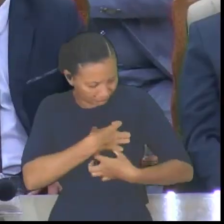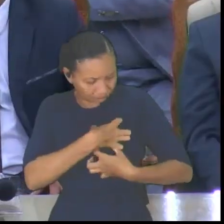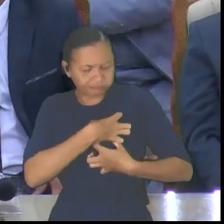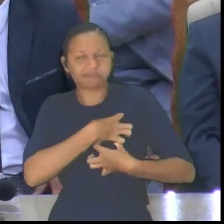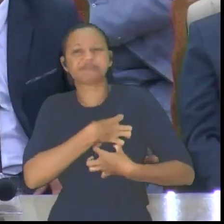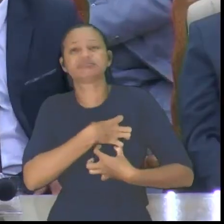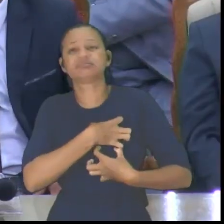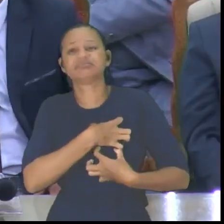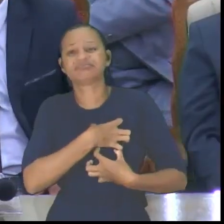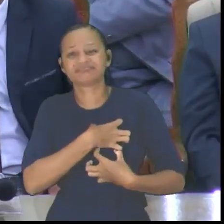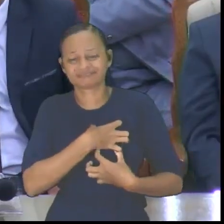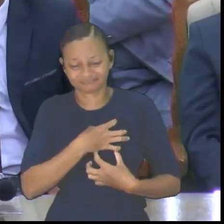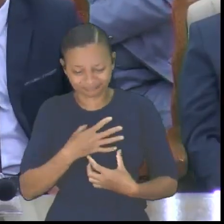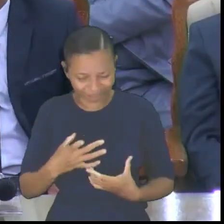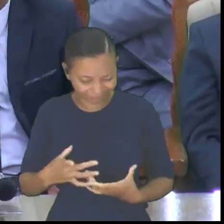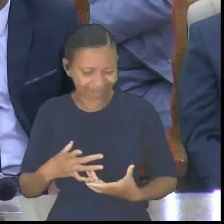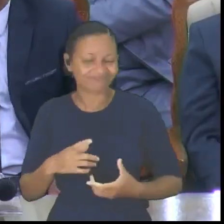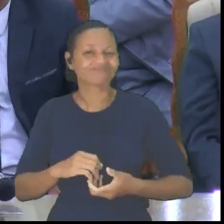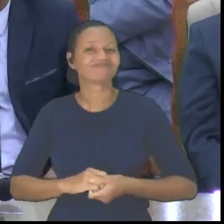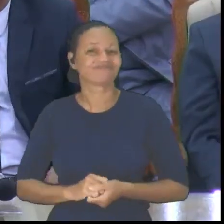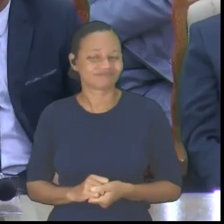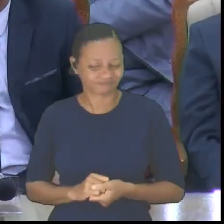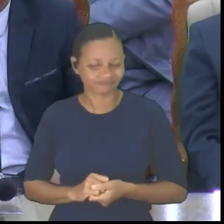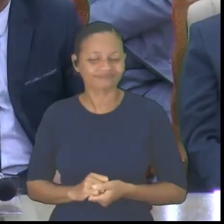E essa é a arte de liderar.